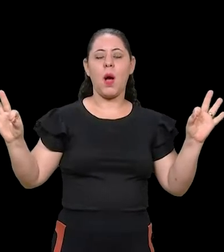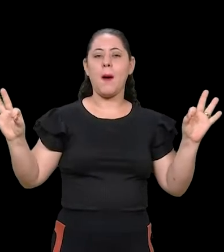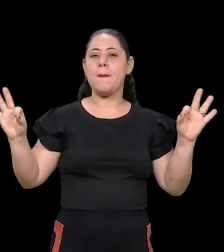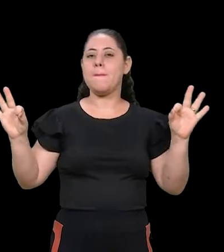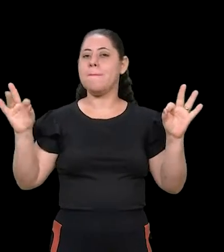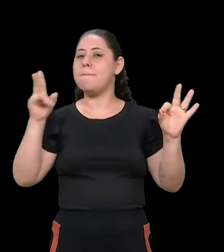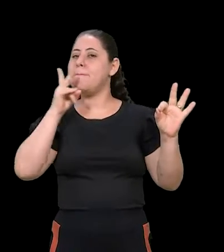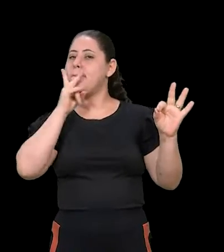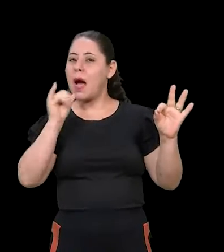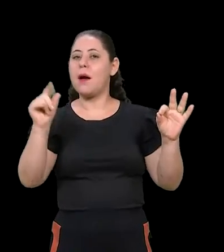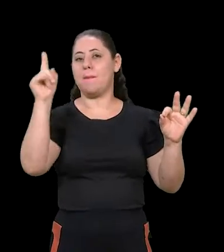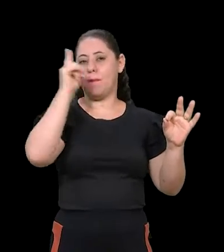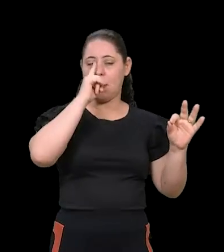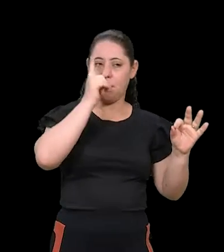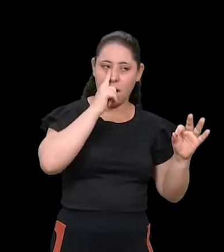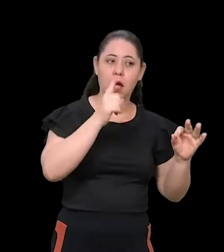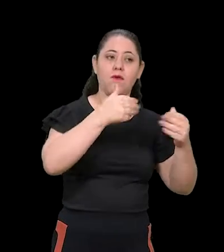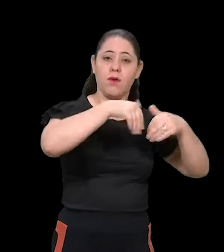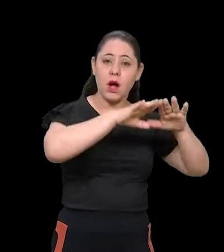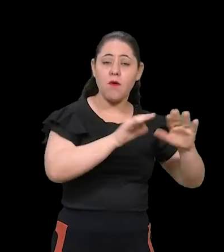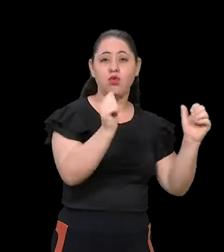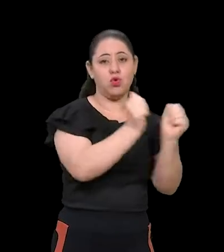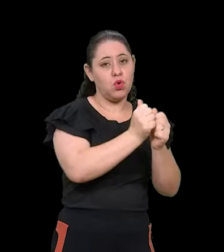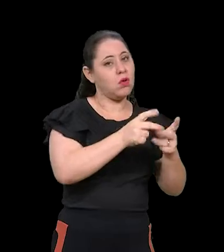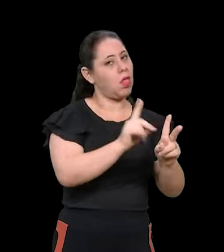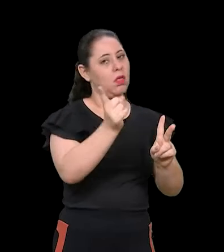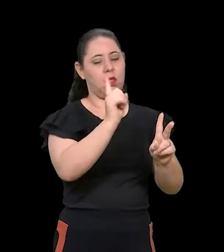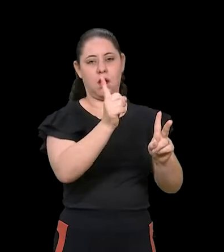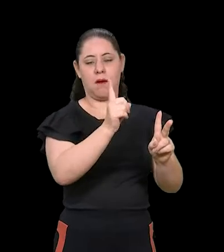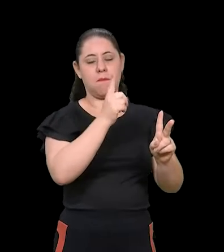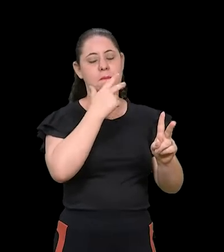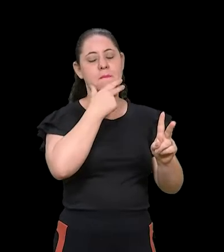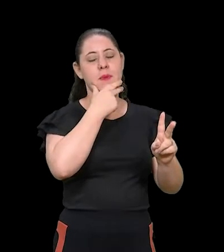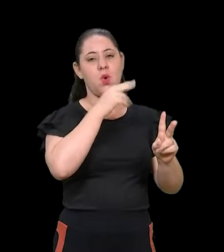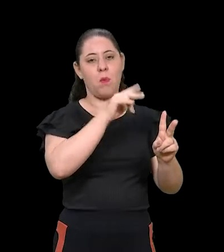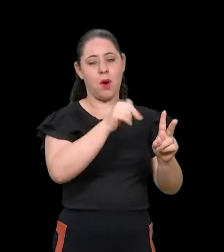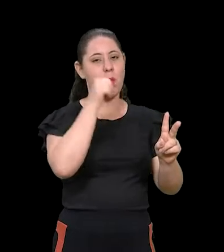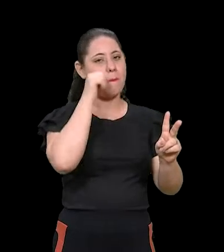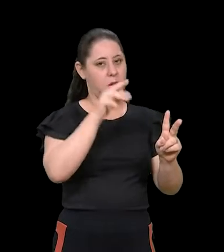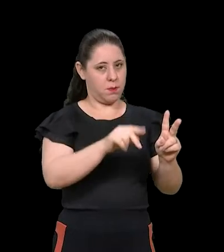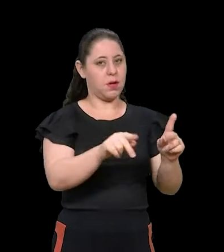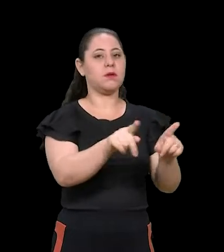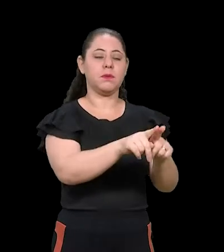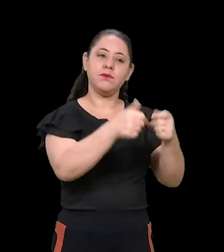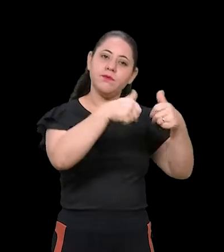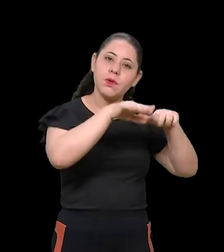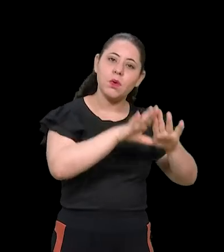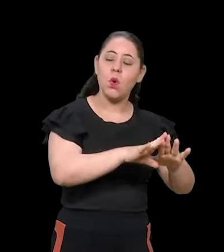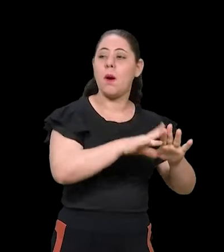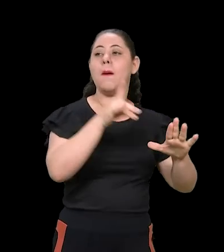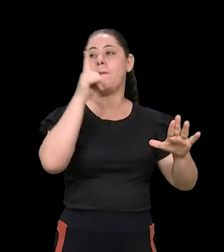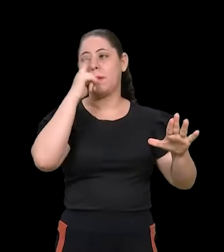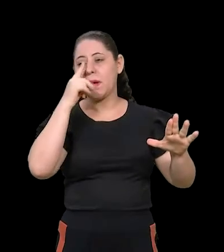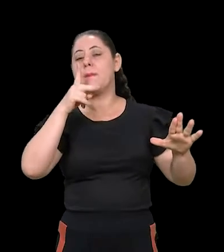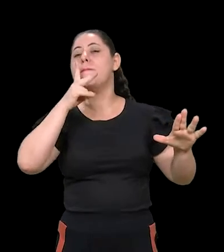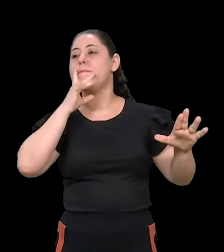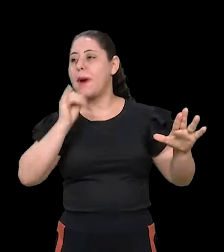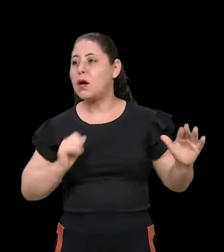porque quando a gente veio, minha mãe veio junto um tempo, mas não ficava todo o tempo com a gente, eu, meu irmão e minha irmã. Então, a gente